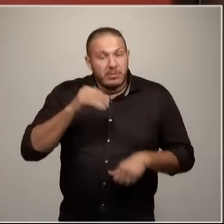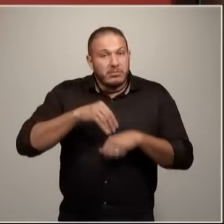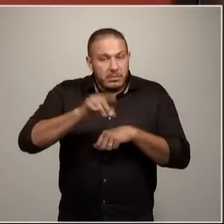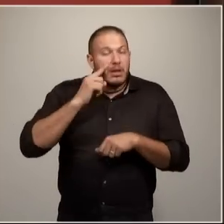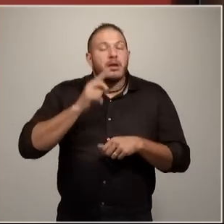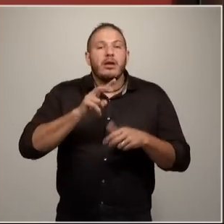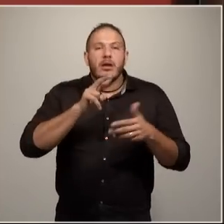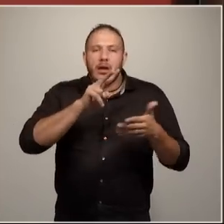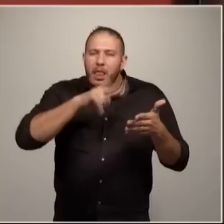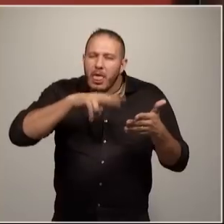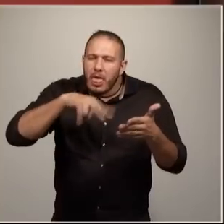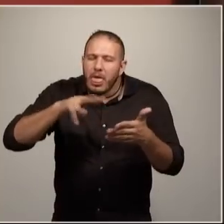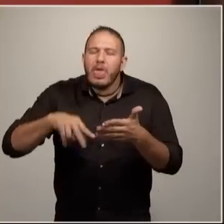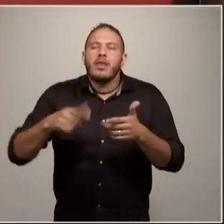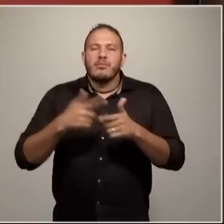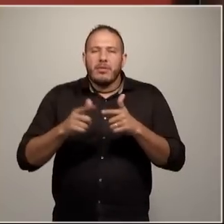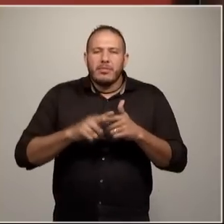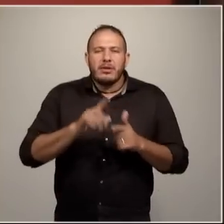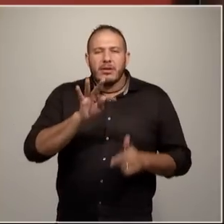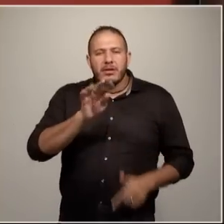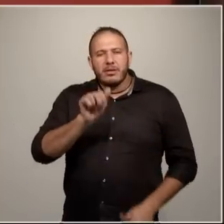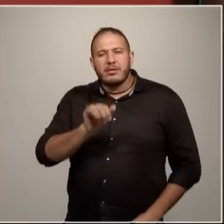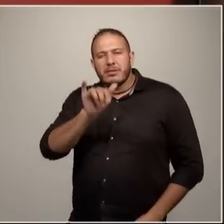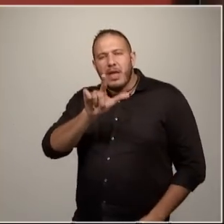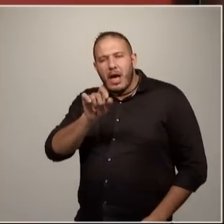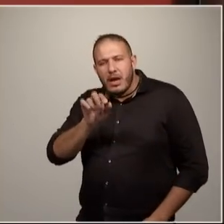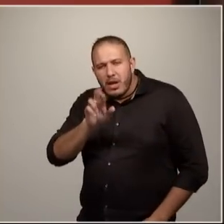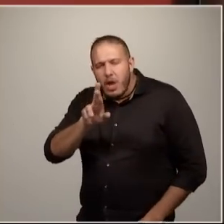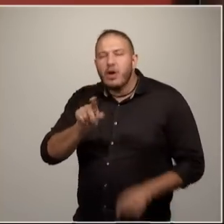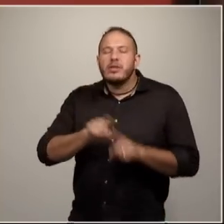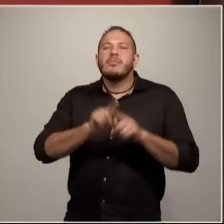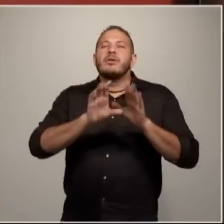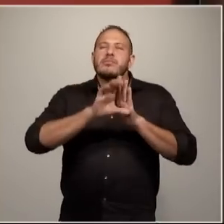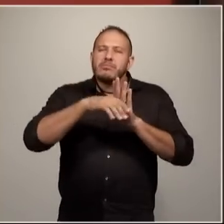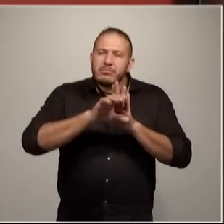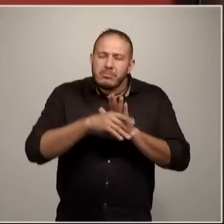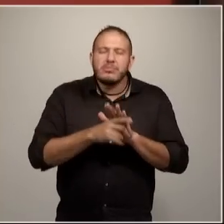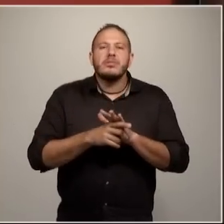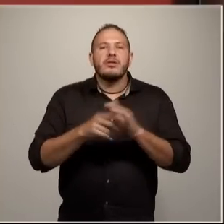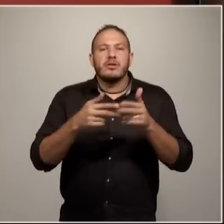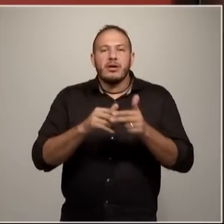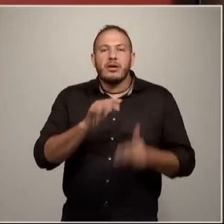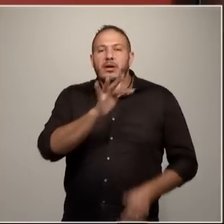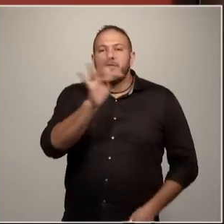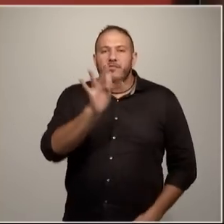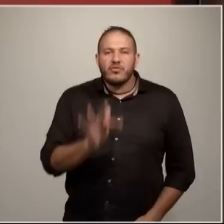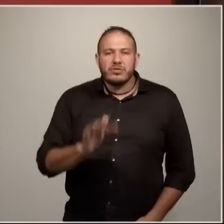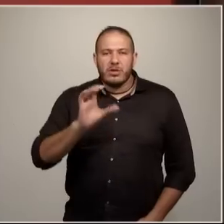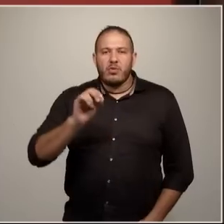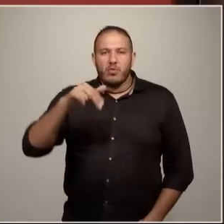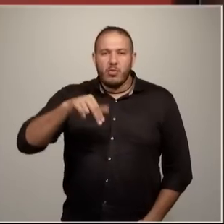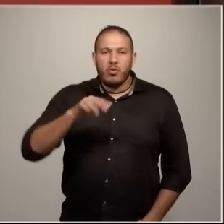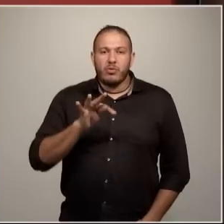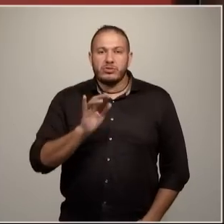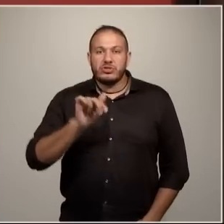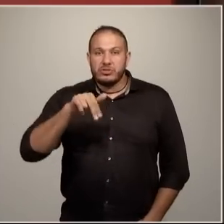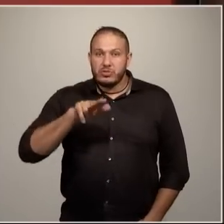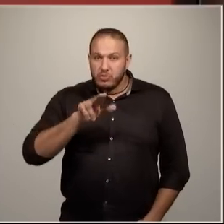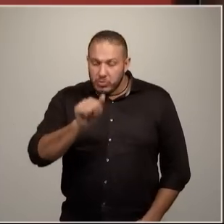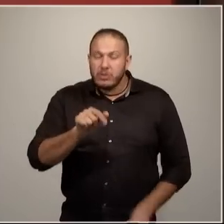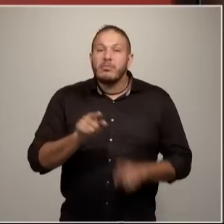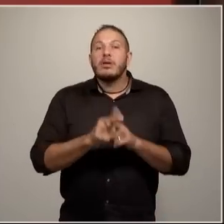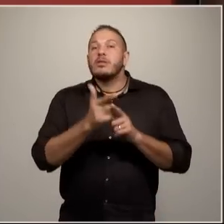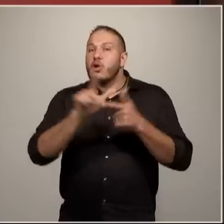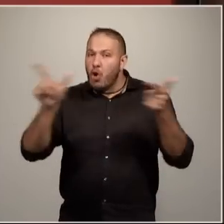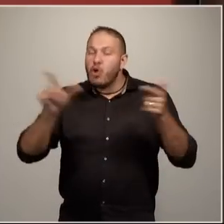do teorema de Taylor, vocês têm que rever um pouco do conceito de funções contínuas, tem outros conceitos para serem